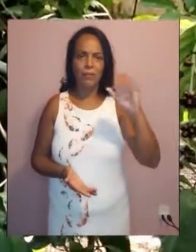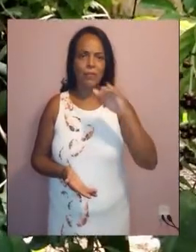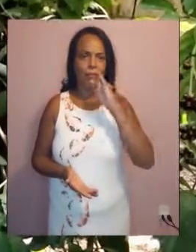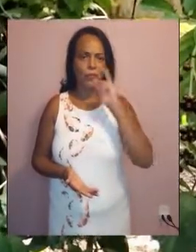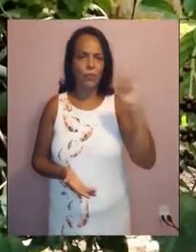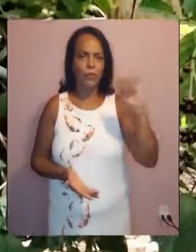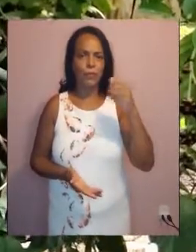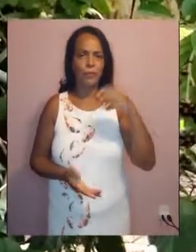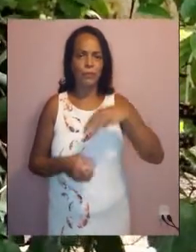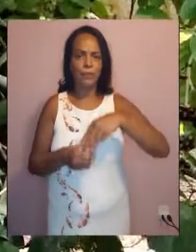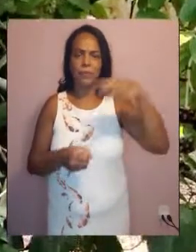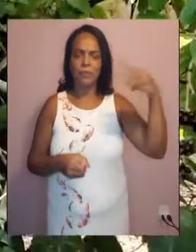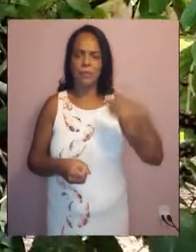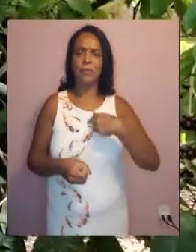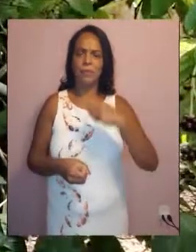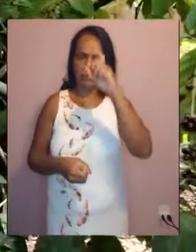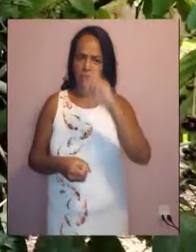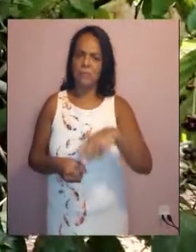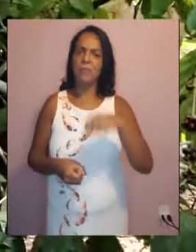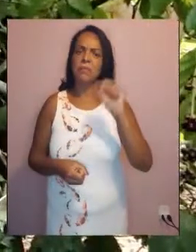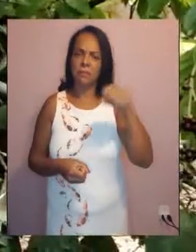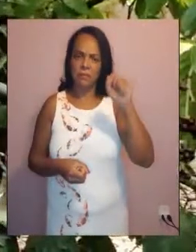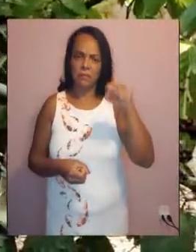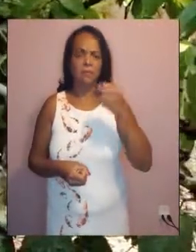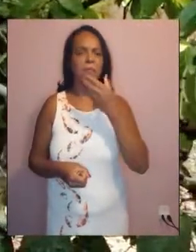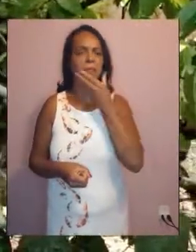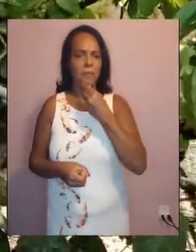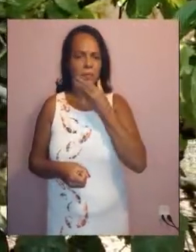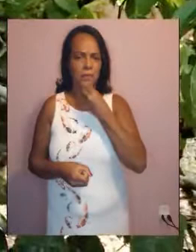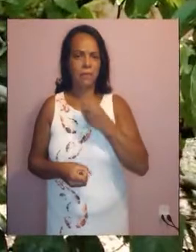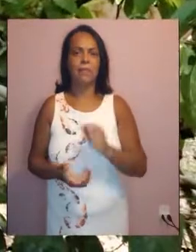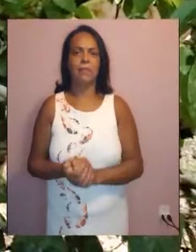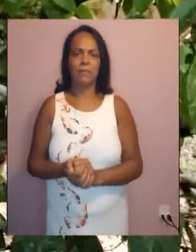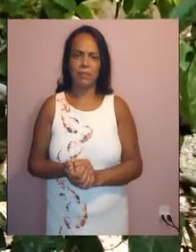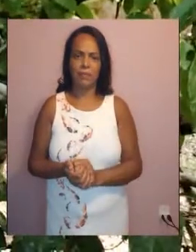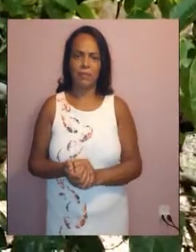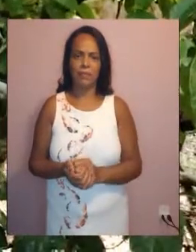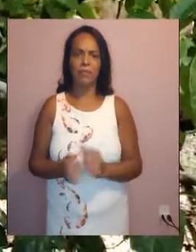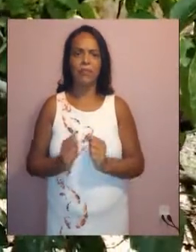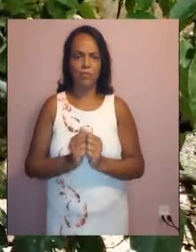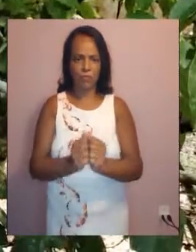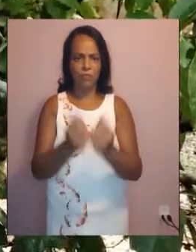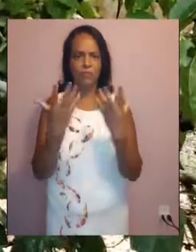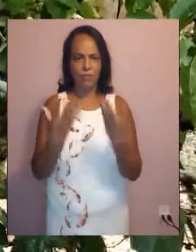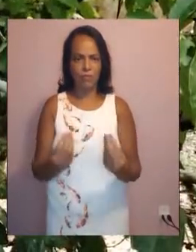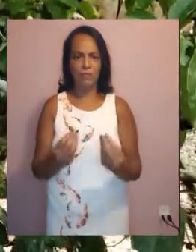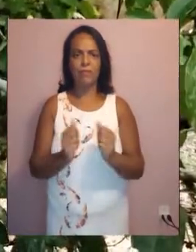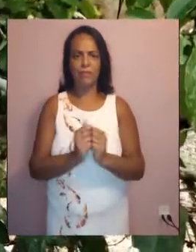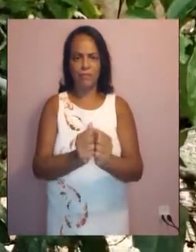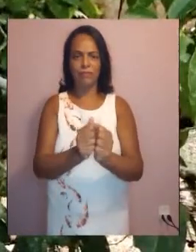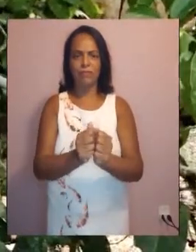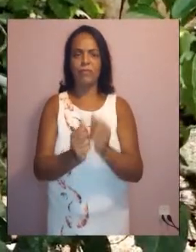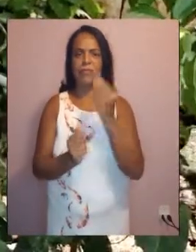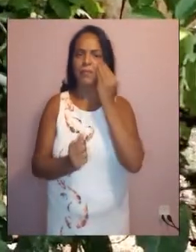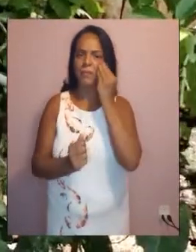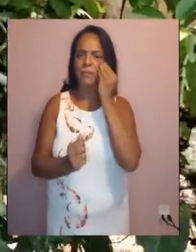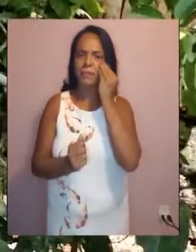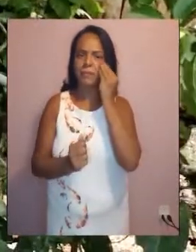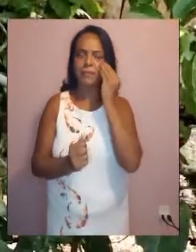vou te acompanhar. Aí exatamente, ainda naquela noite,